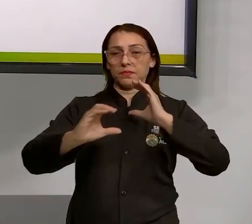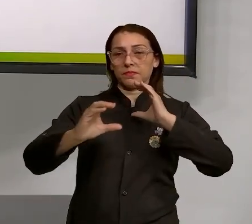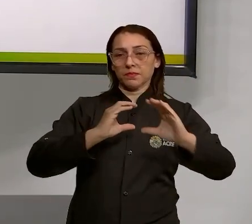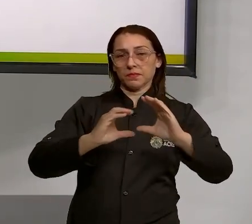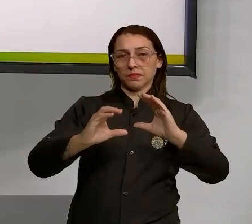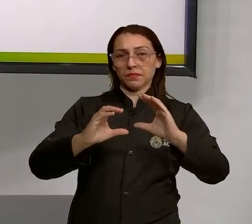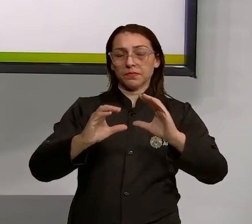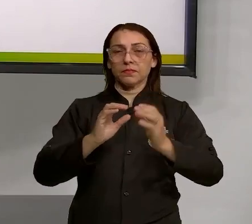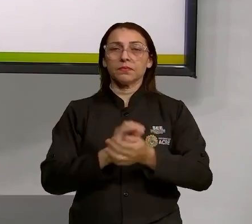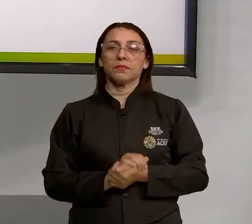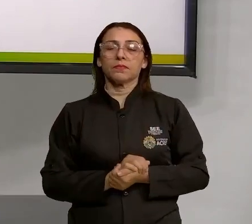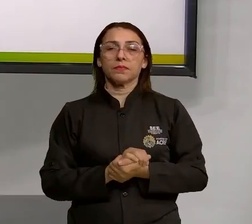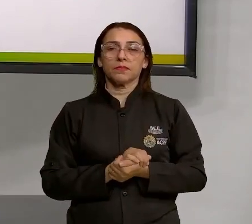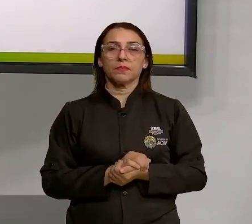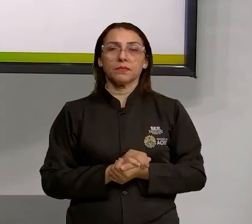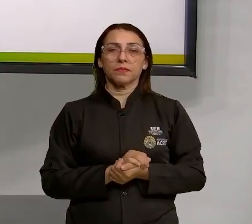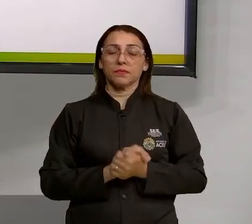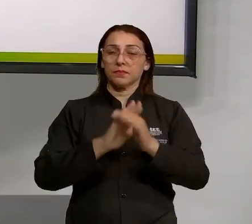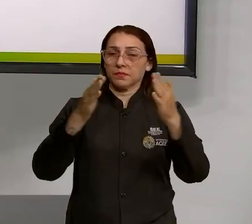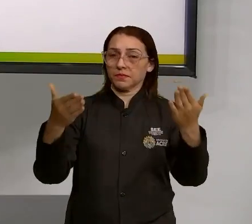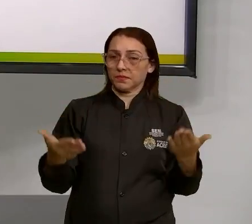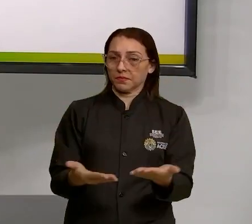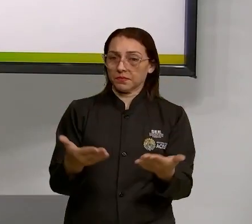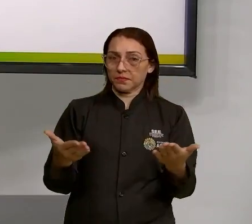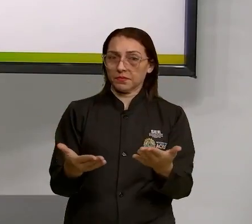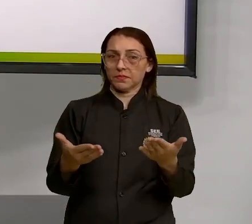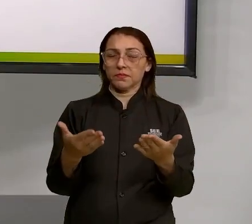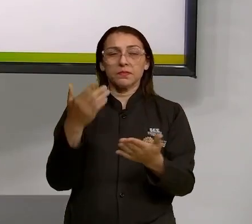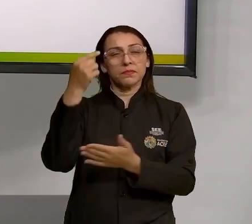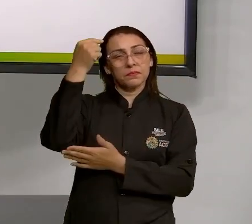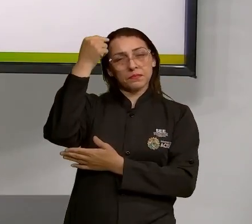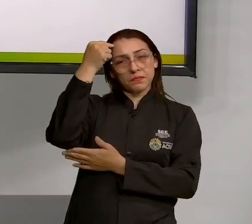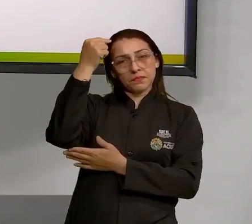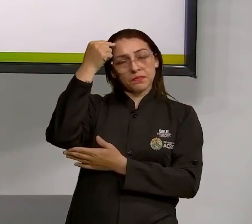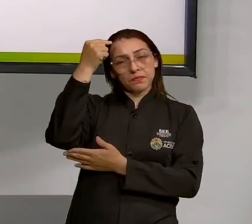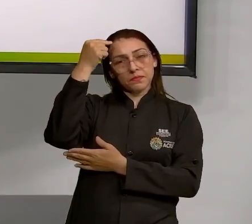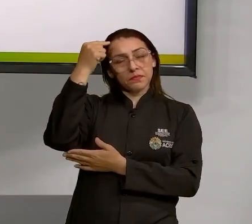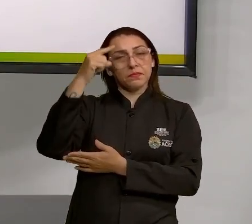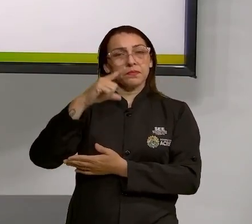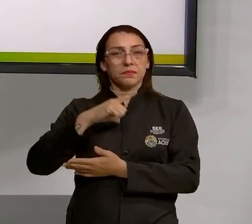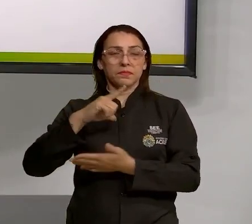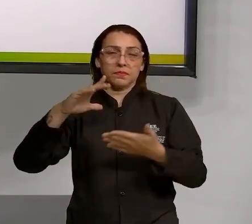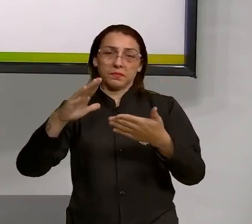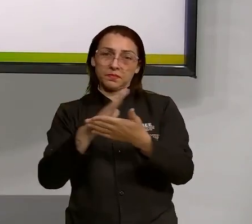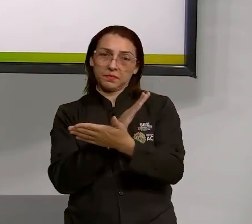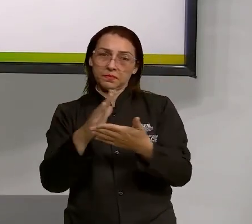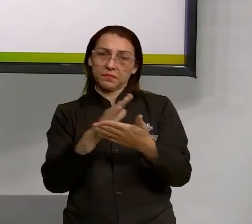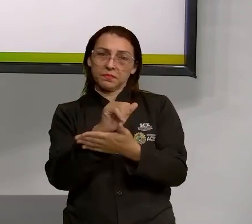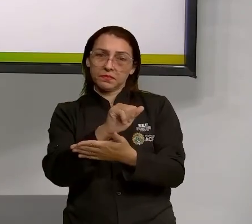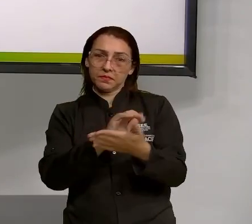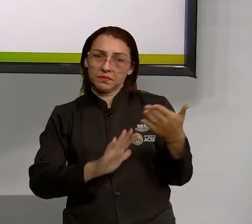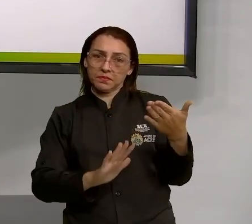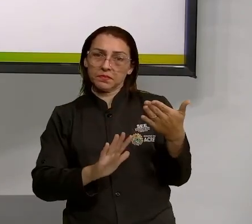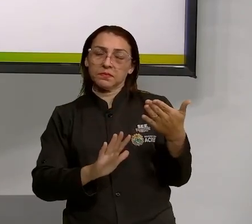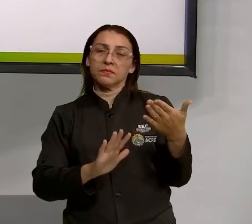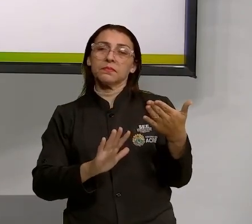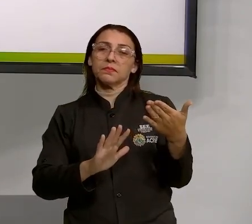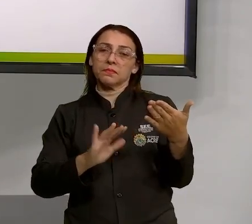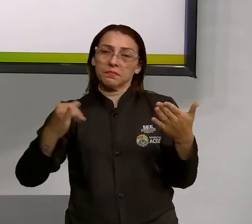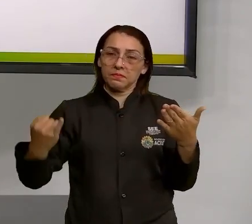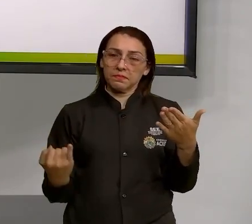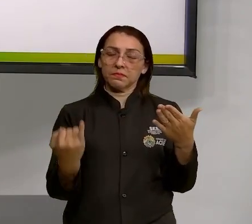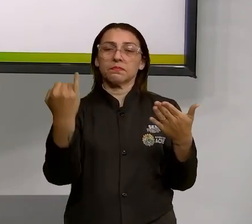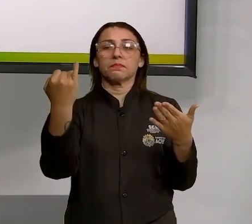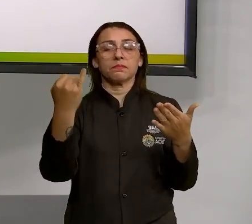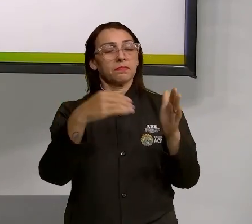comunicação. Muito bem, então agora, depois dessa reflexão, nós temos algumas atividades que são inerentes a